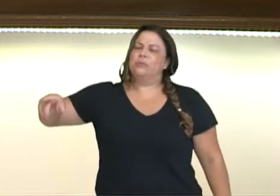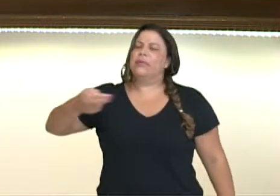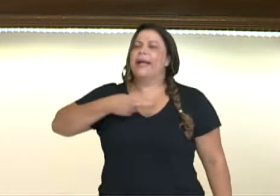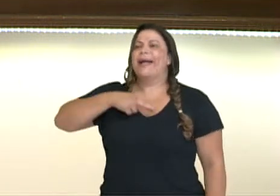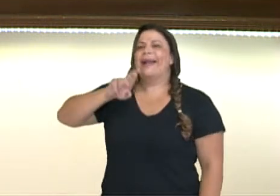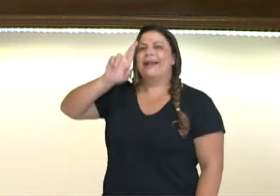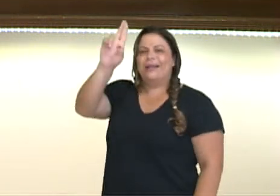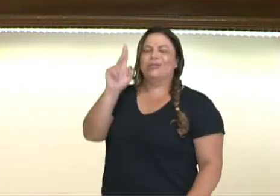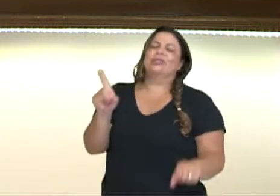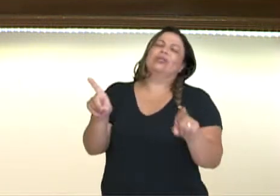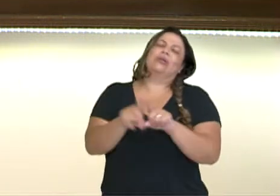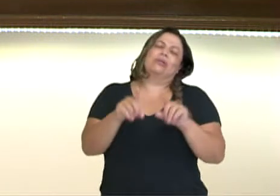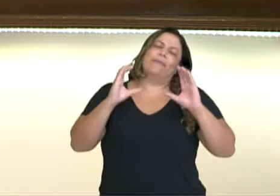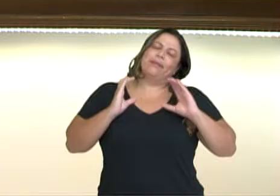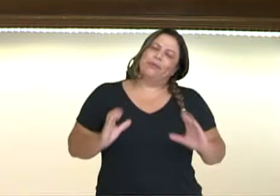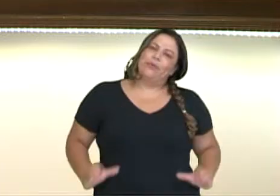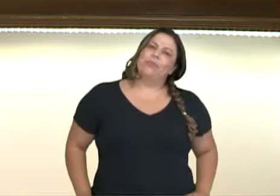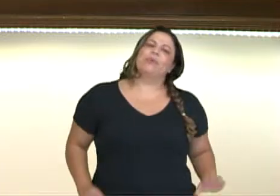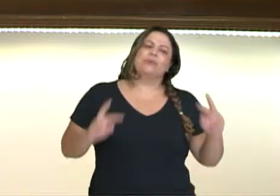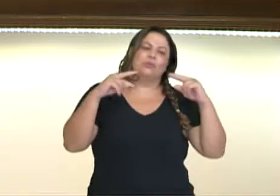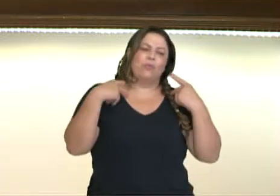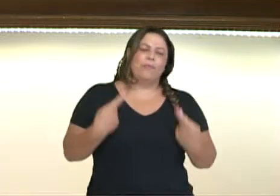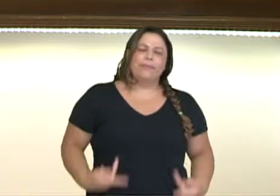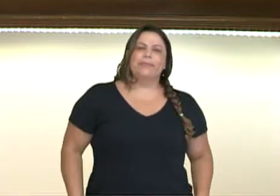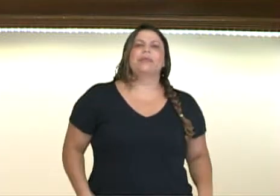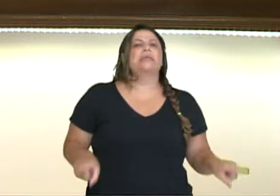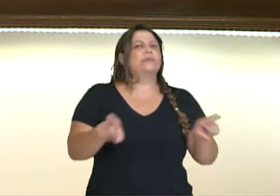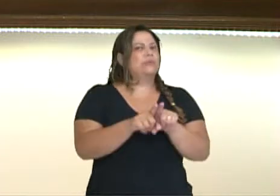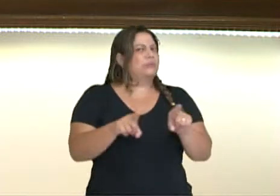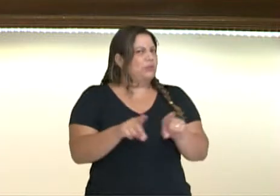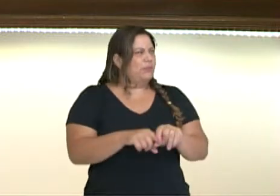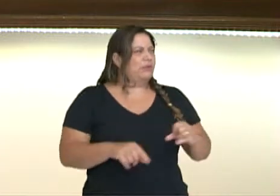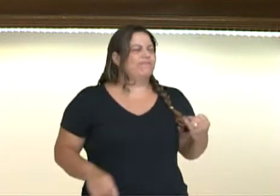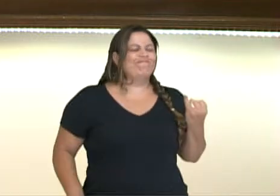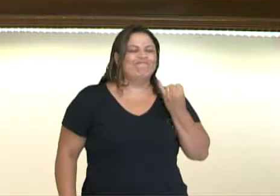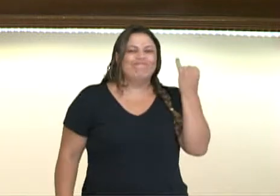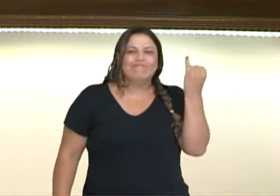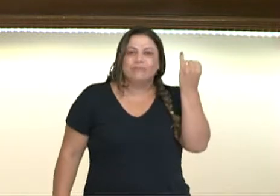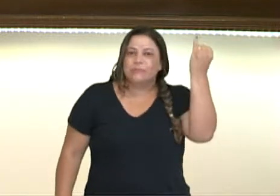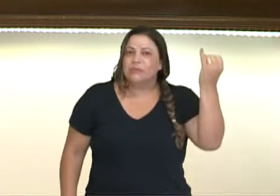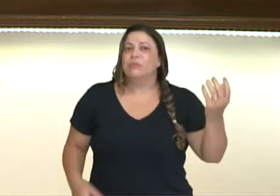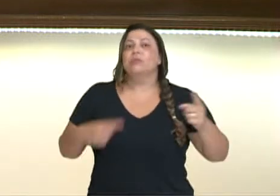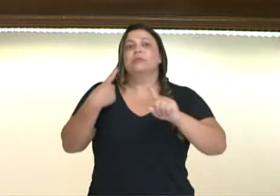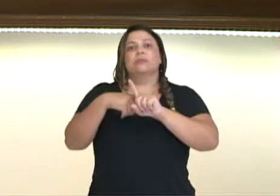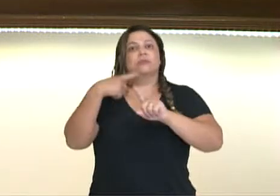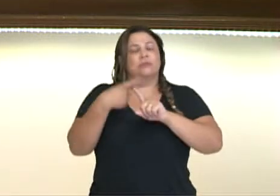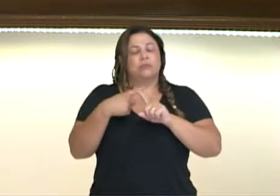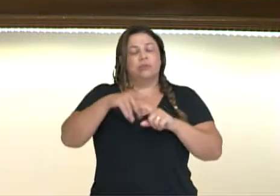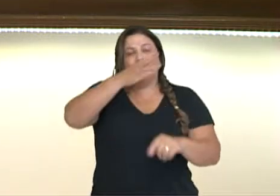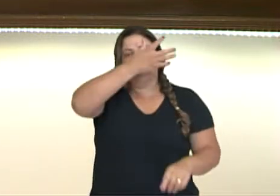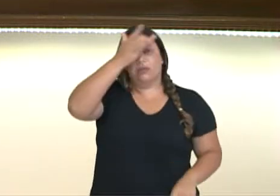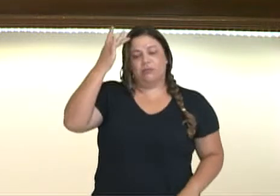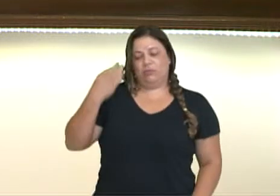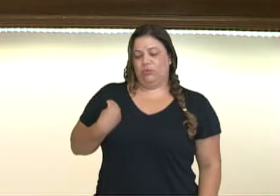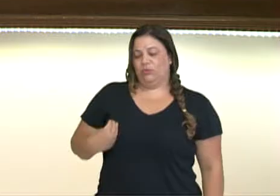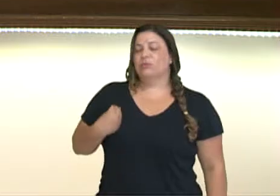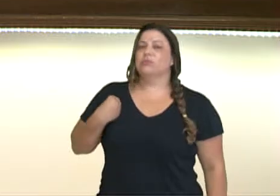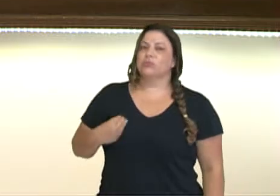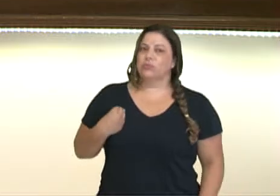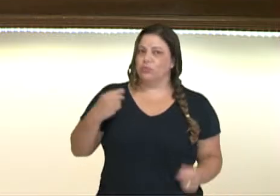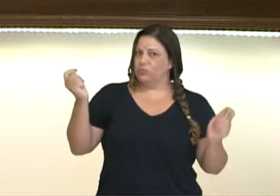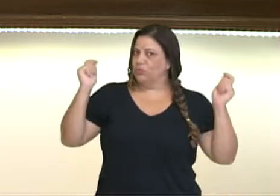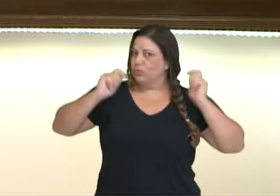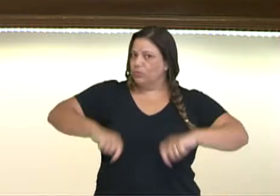novas formas de comportamento humano. Tá? E isso foi importante porque fez com que as pessoas que viviam nessa época, principalmente